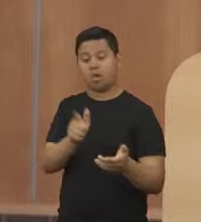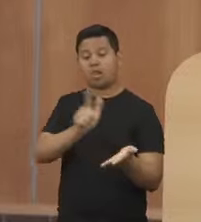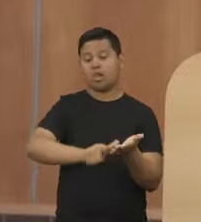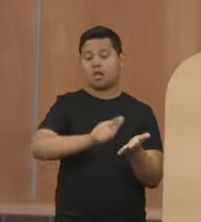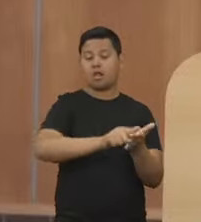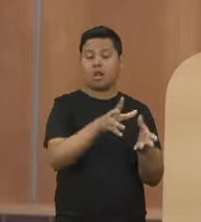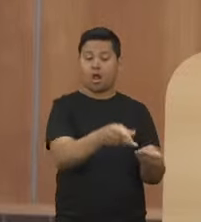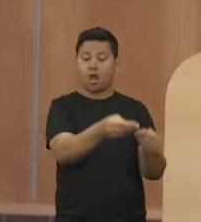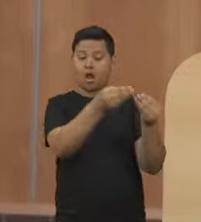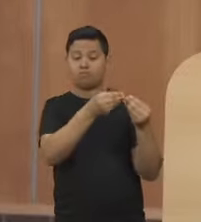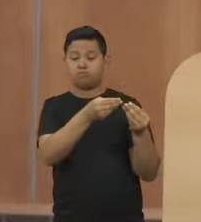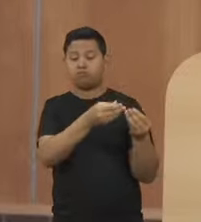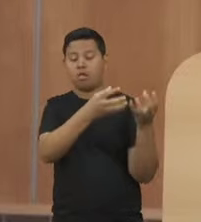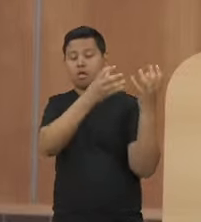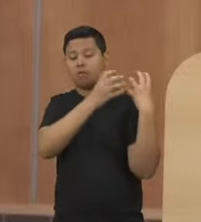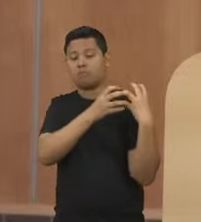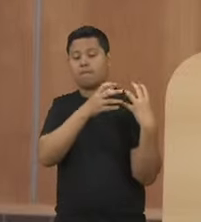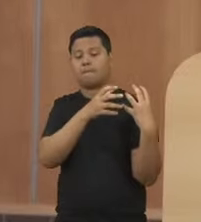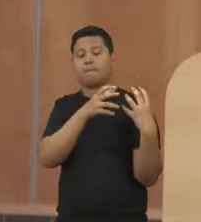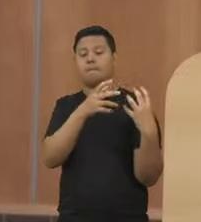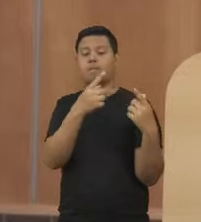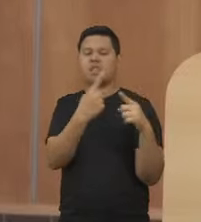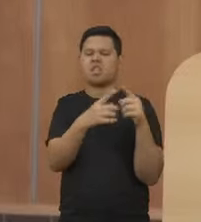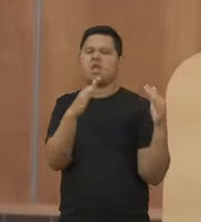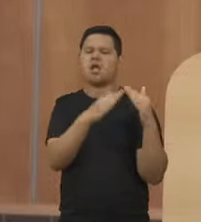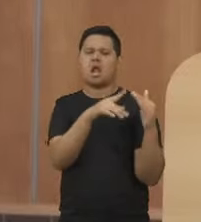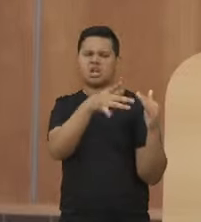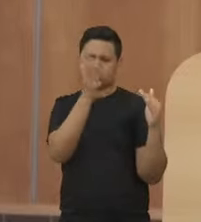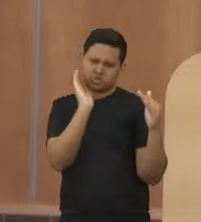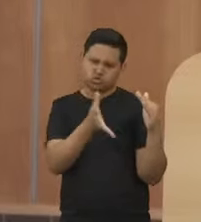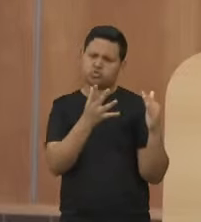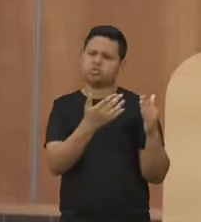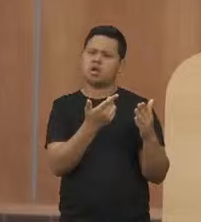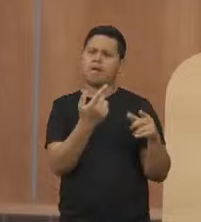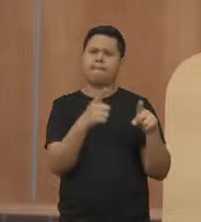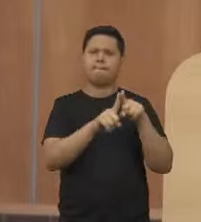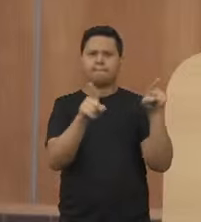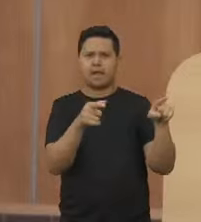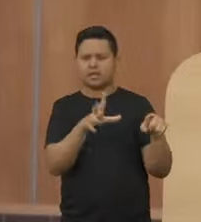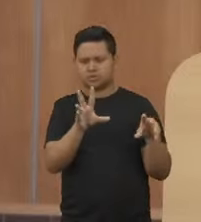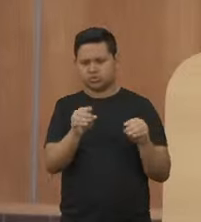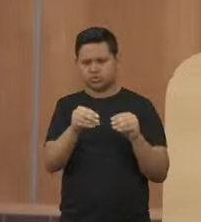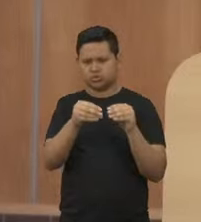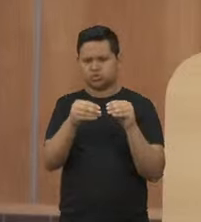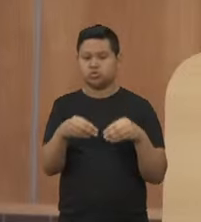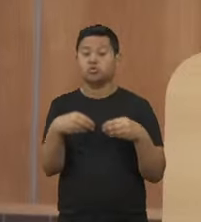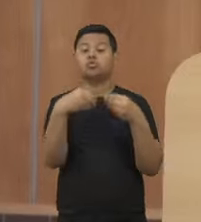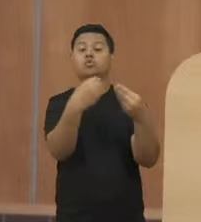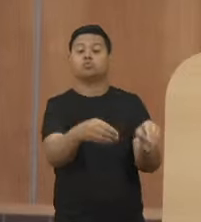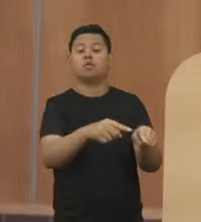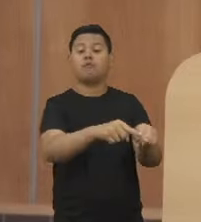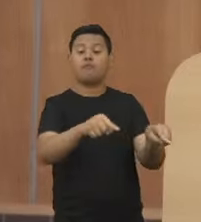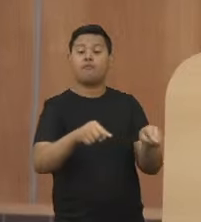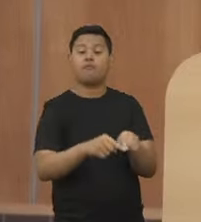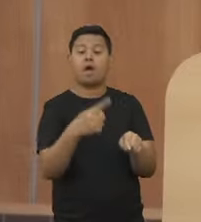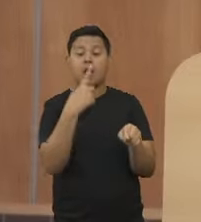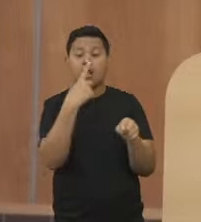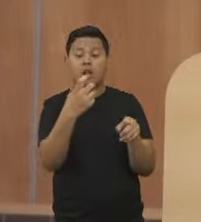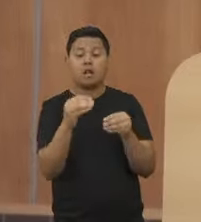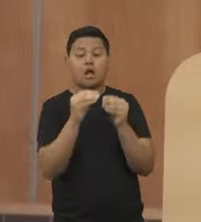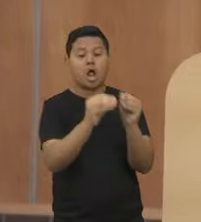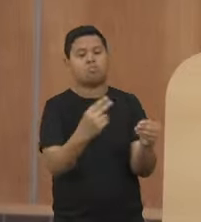vocês, pega o entulho da casa da pessoa, você já ganha, mas leva, não leve, não fica jogando na beira da rua,